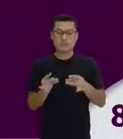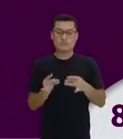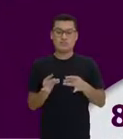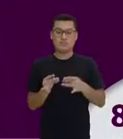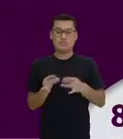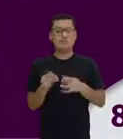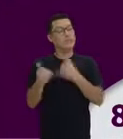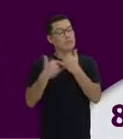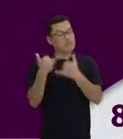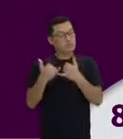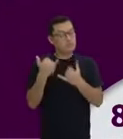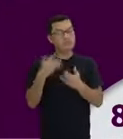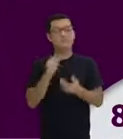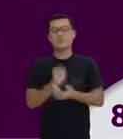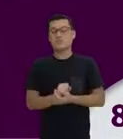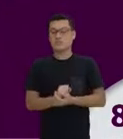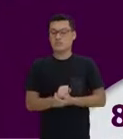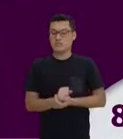divertimento